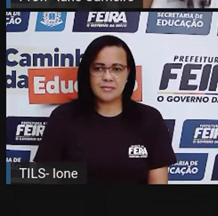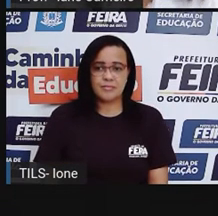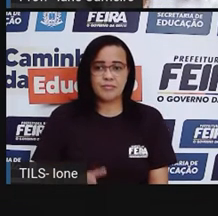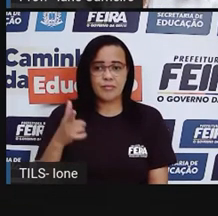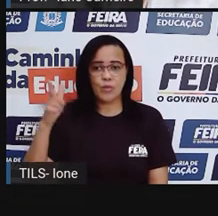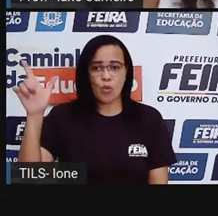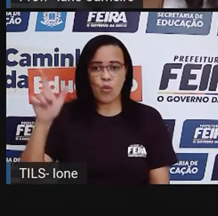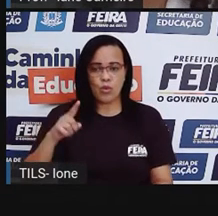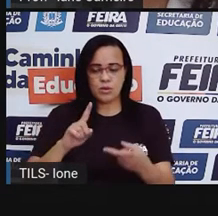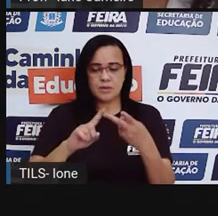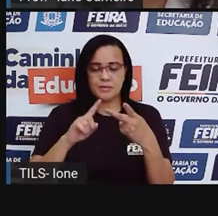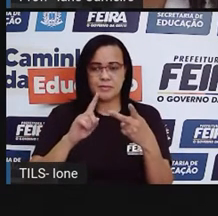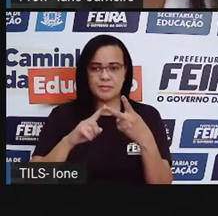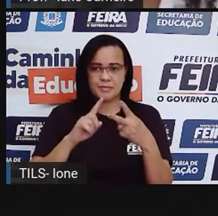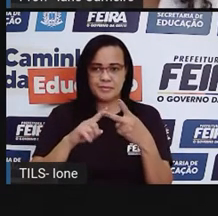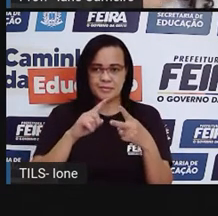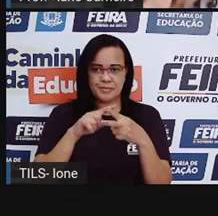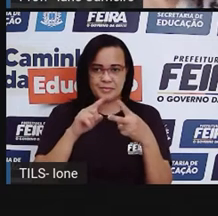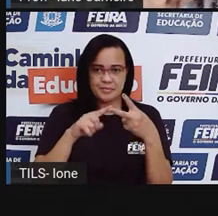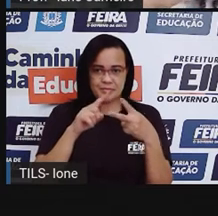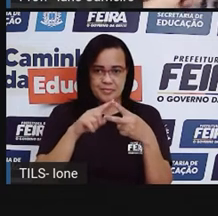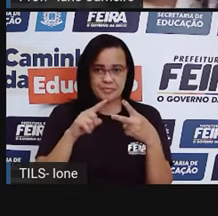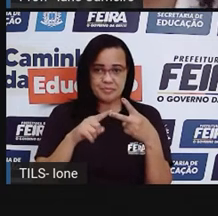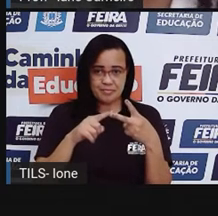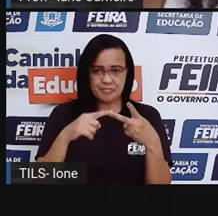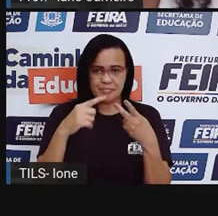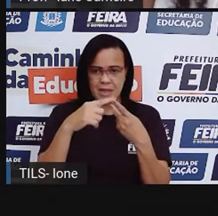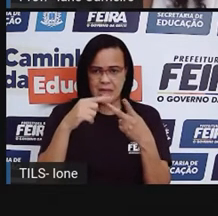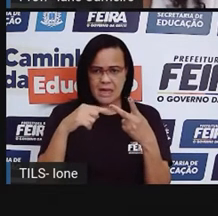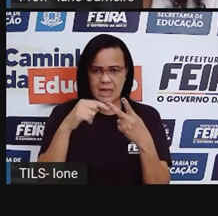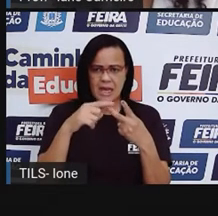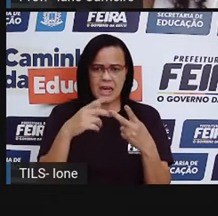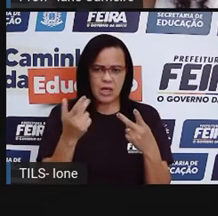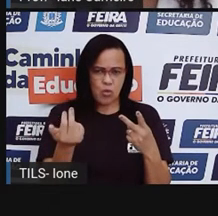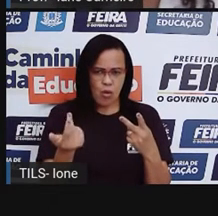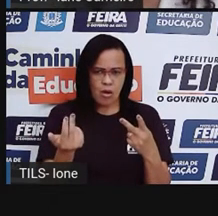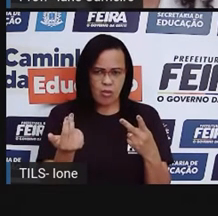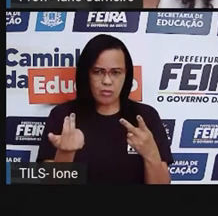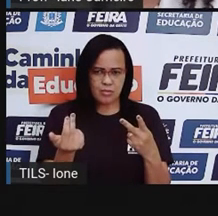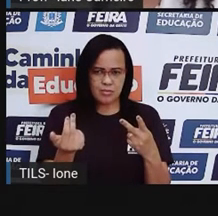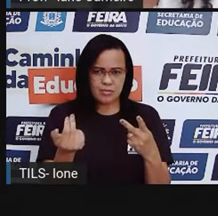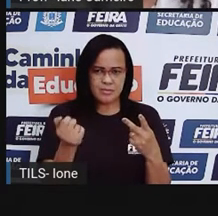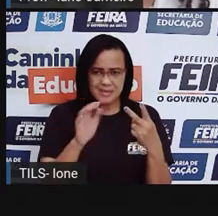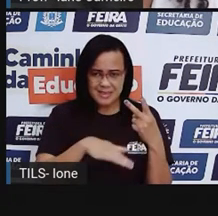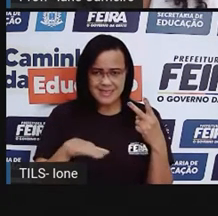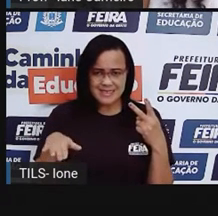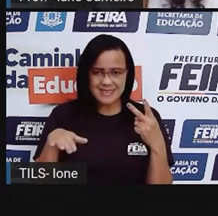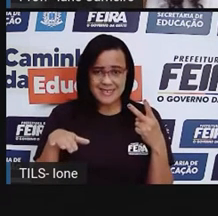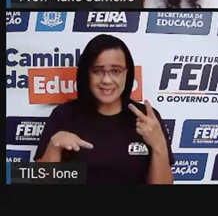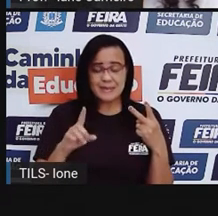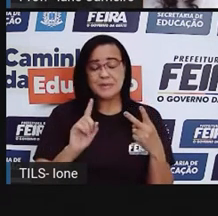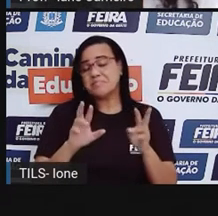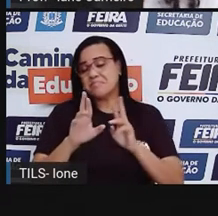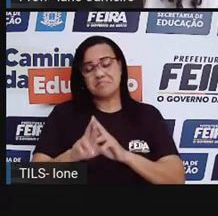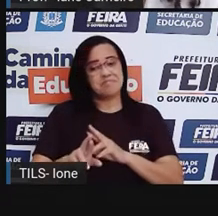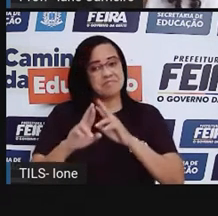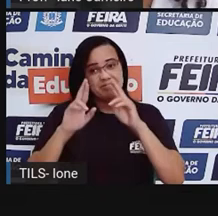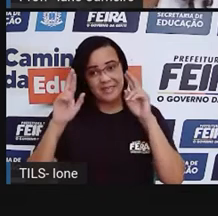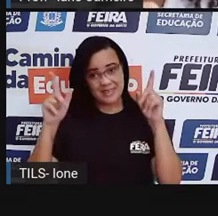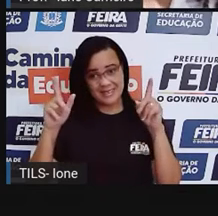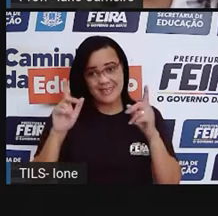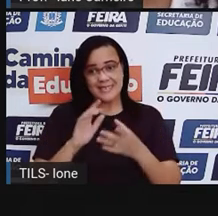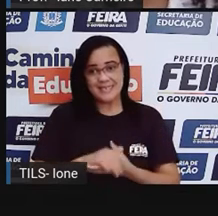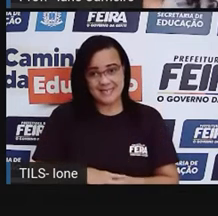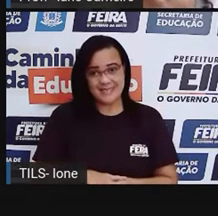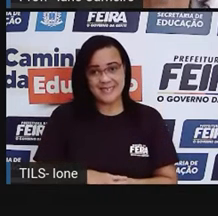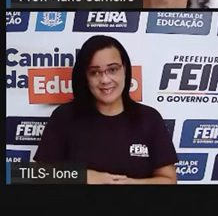Olha só essa emoção aí. É igual a da criança que a Pró mostrou? Não, né? Tá bem diferente. Lá a